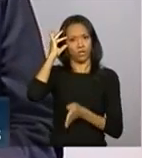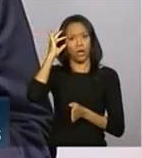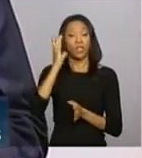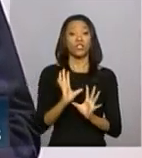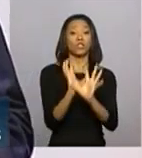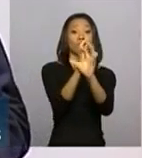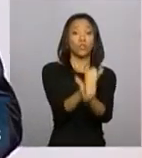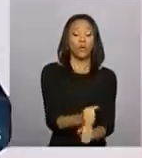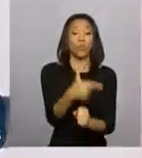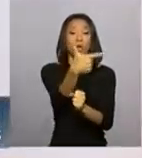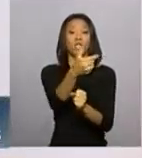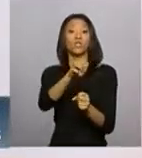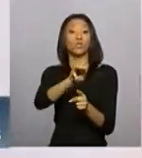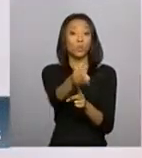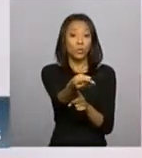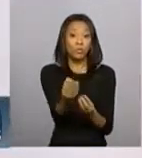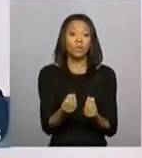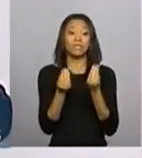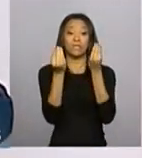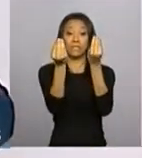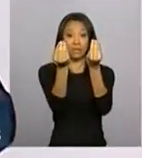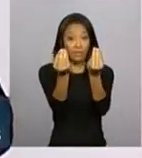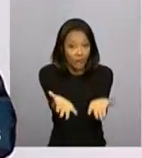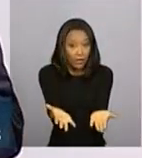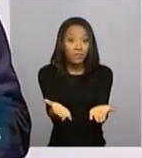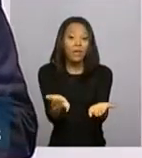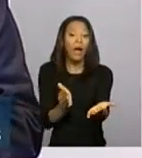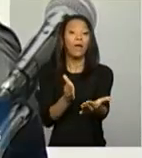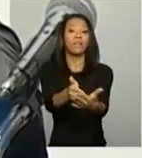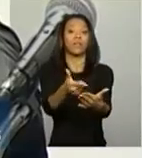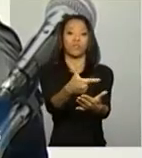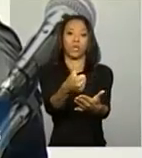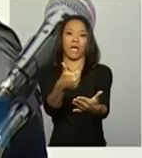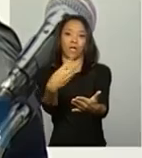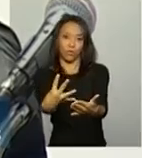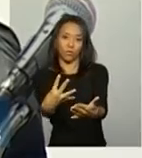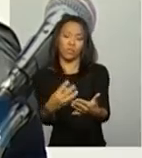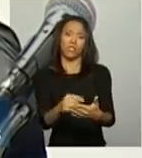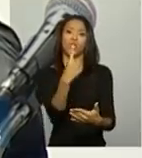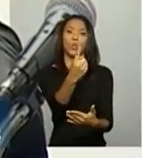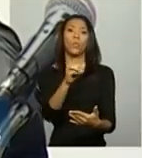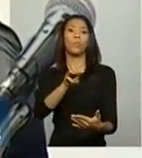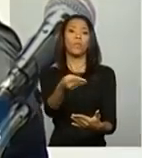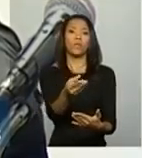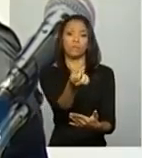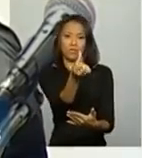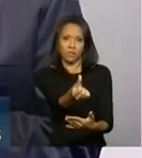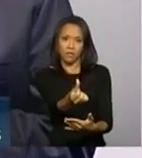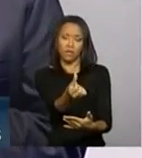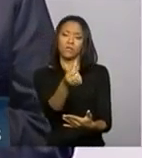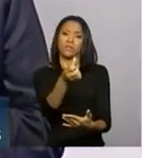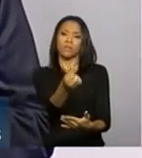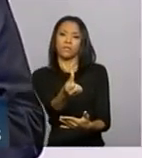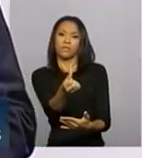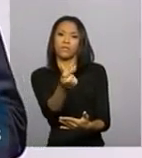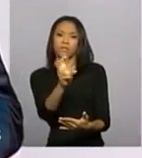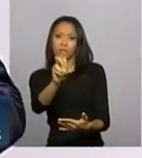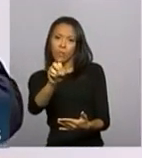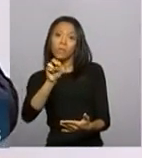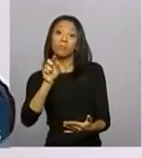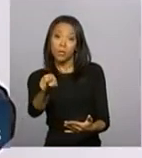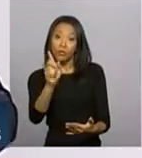2 milhões entregues até 2014 entregues e aos 1 mil750.000 já contratadas, como foi lembrado aqui pelo